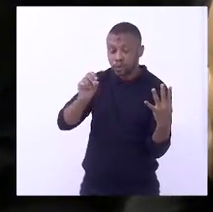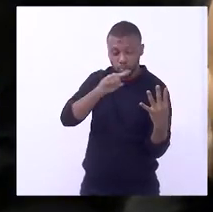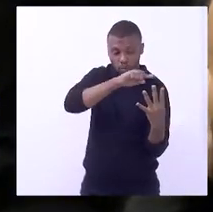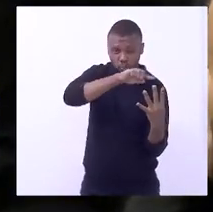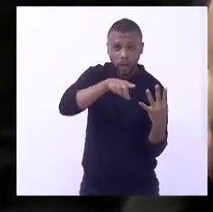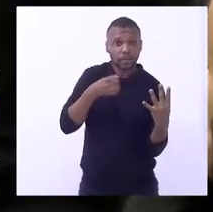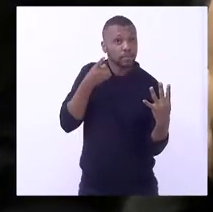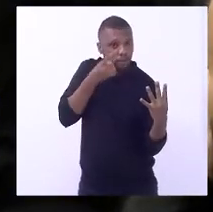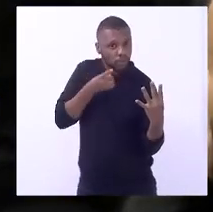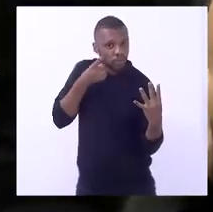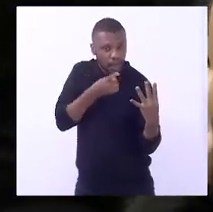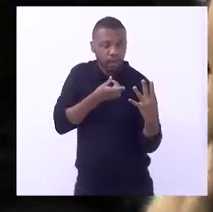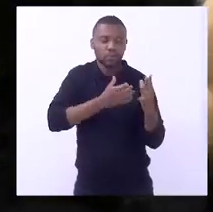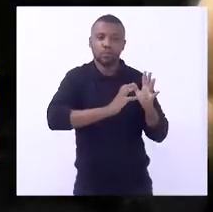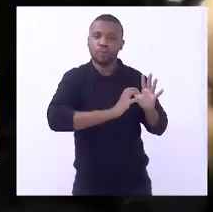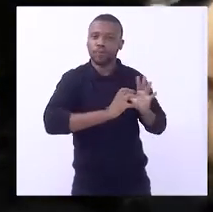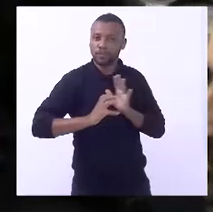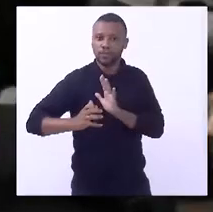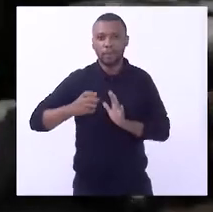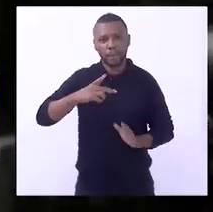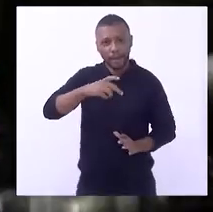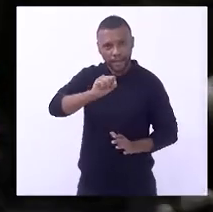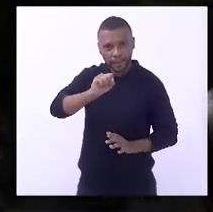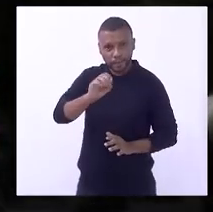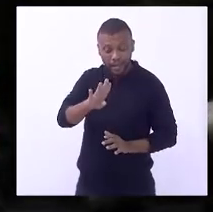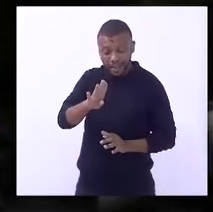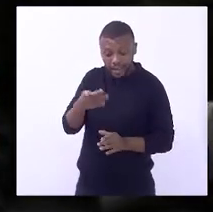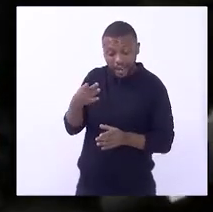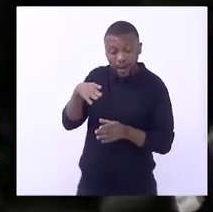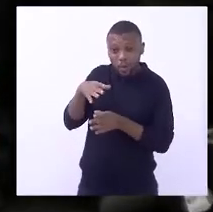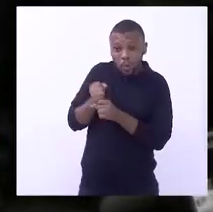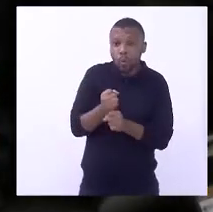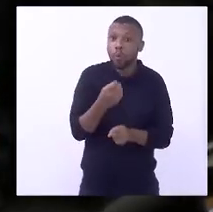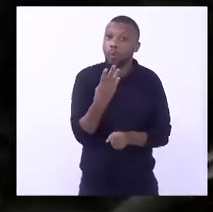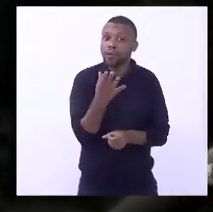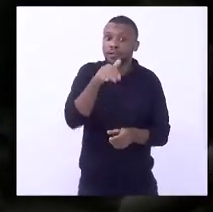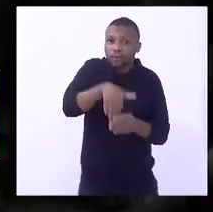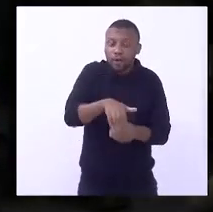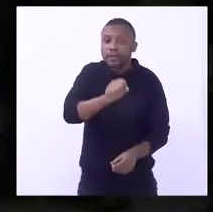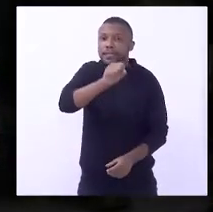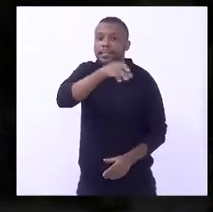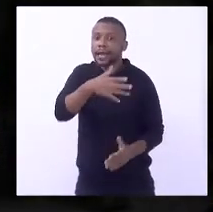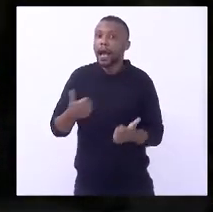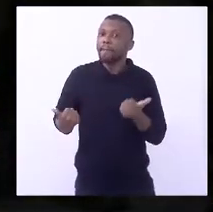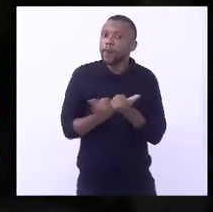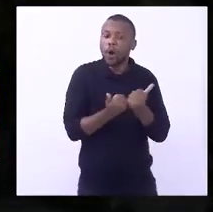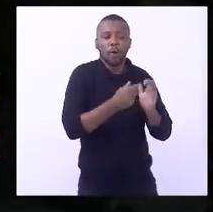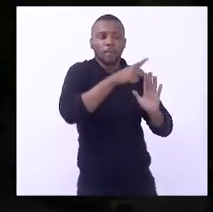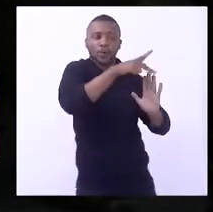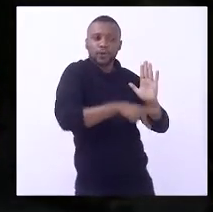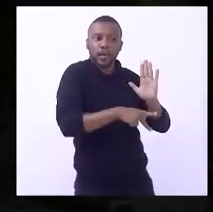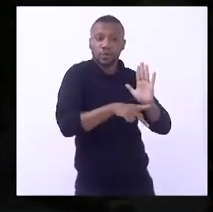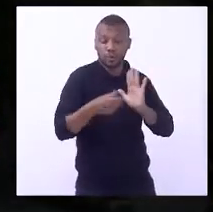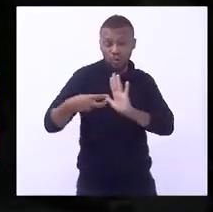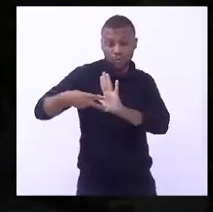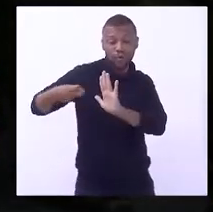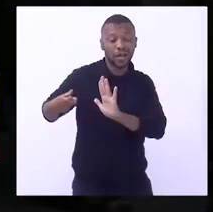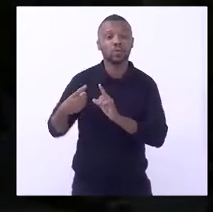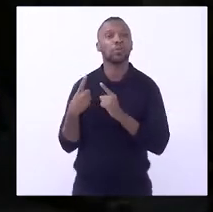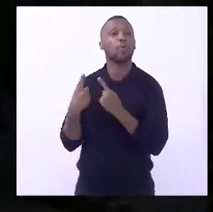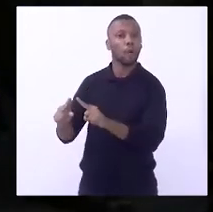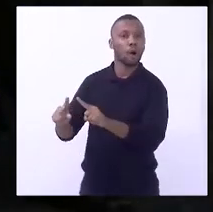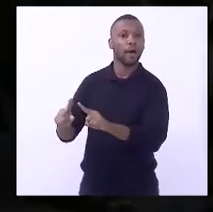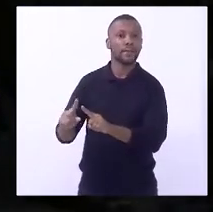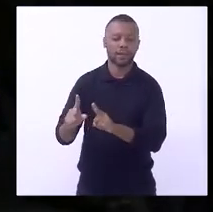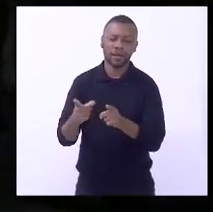PSB, quatro votos sim ao projeto e não ao veto. E complementando